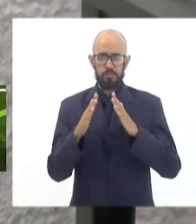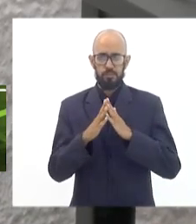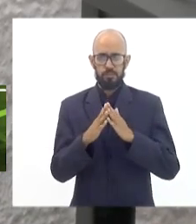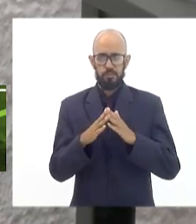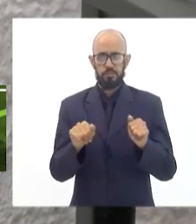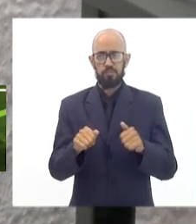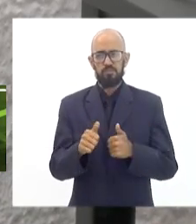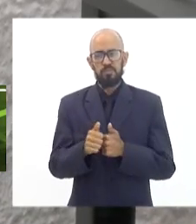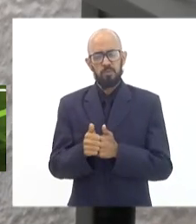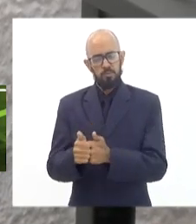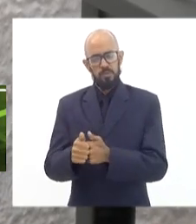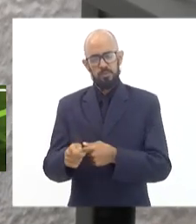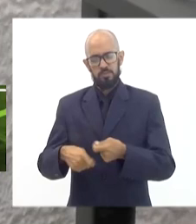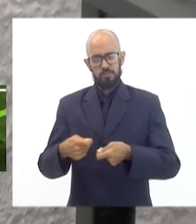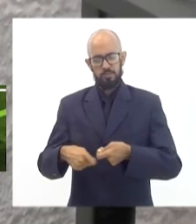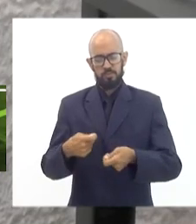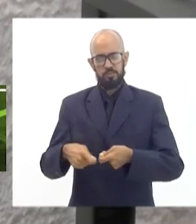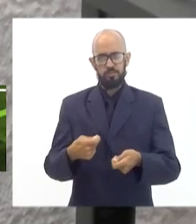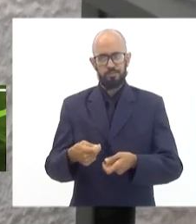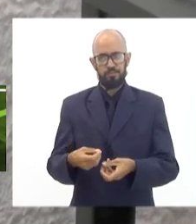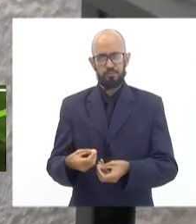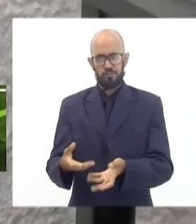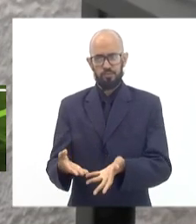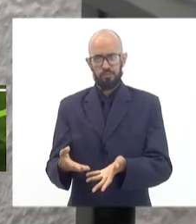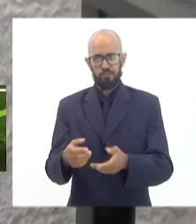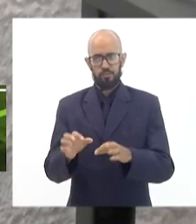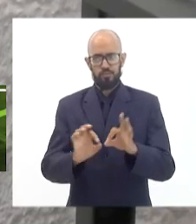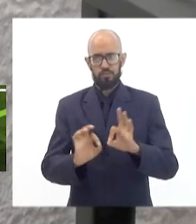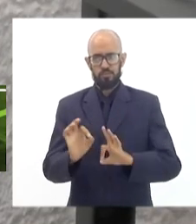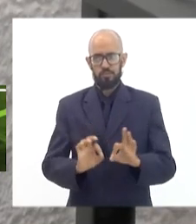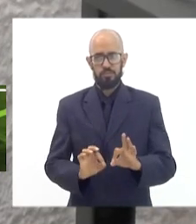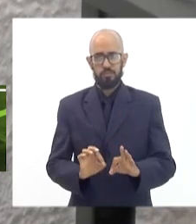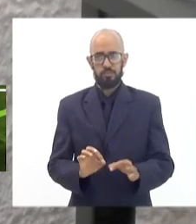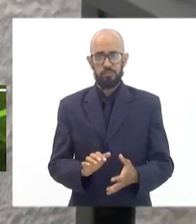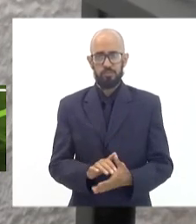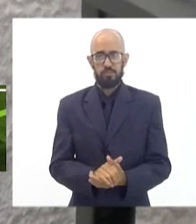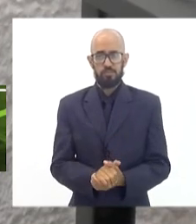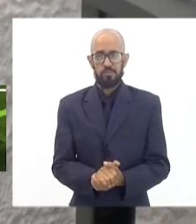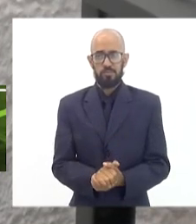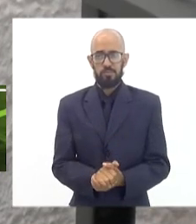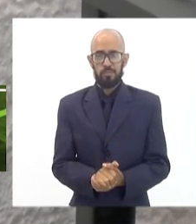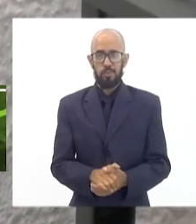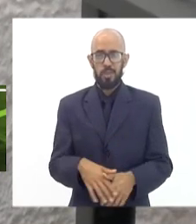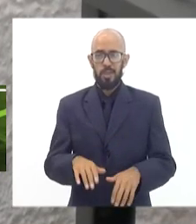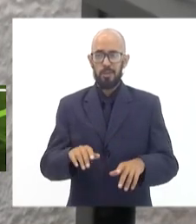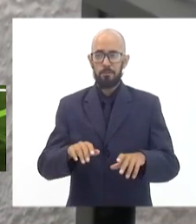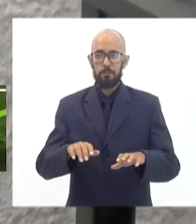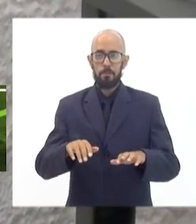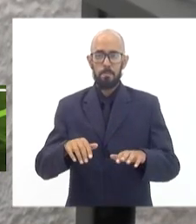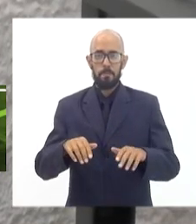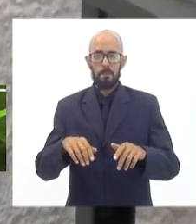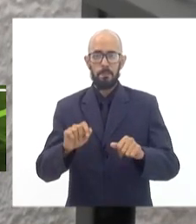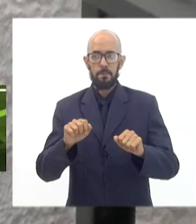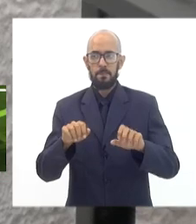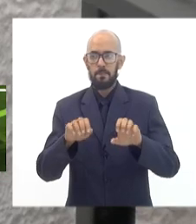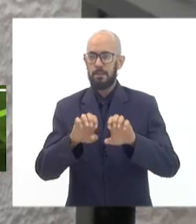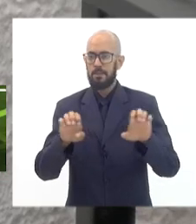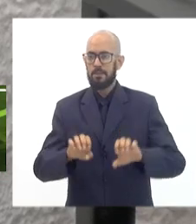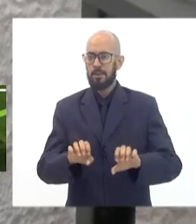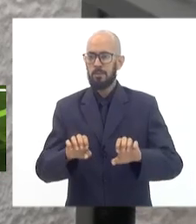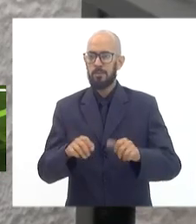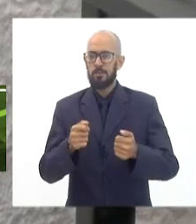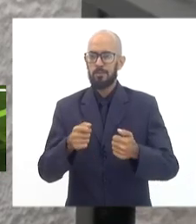acompanhamento gerenciamento e fornecimento de projetos e é a infraestrutura